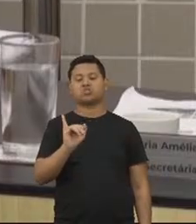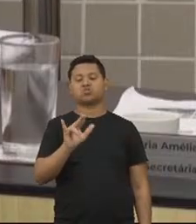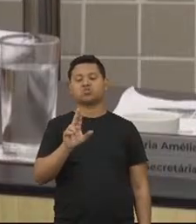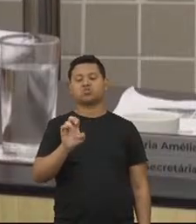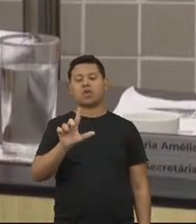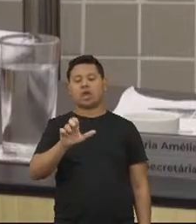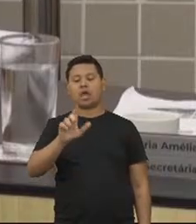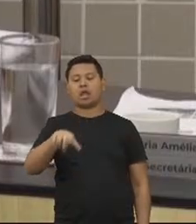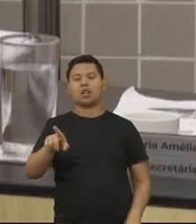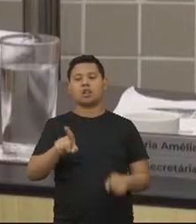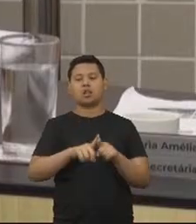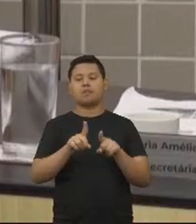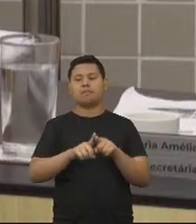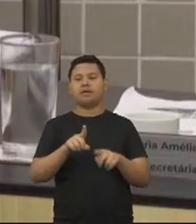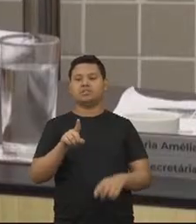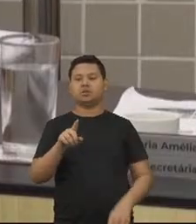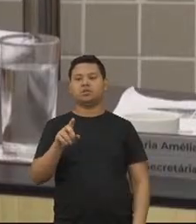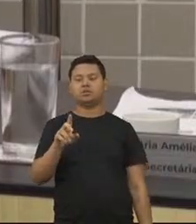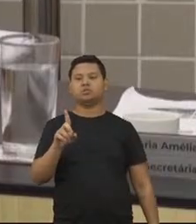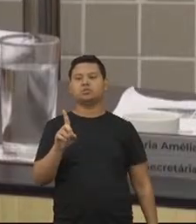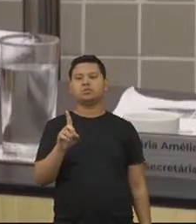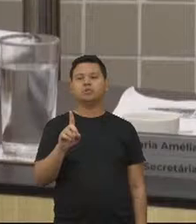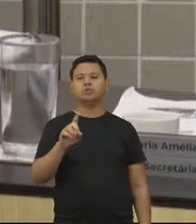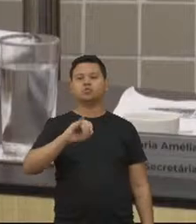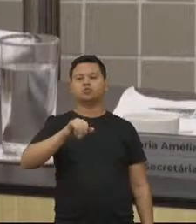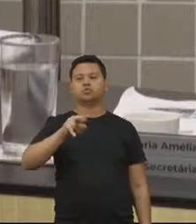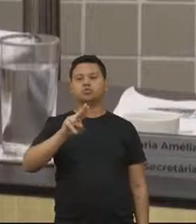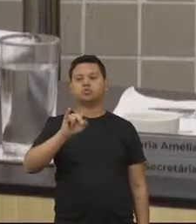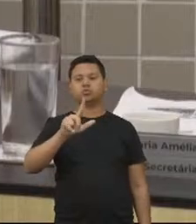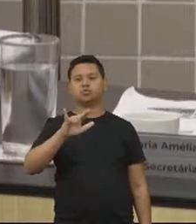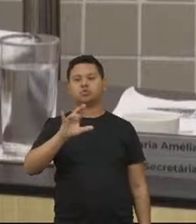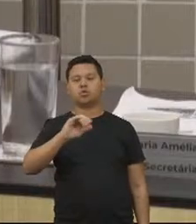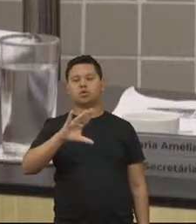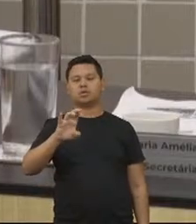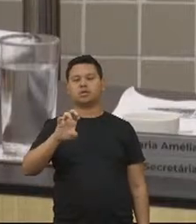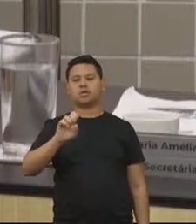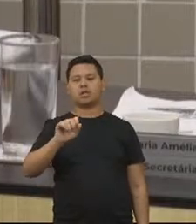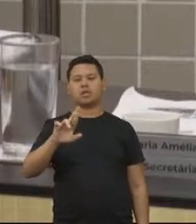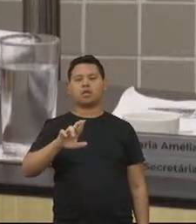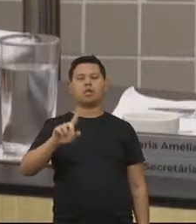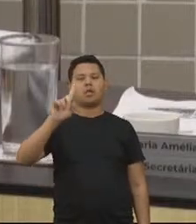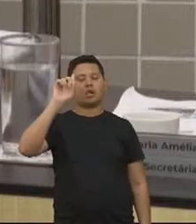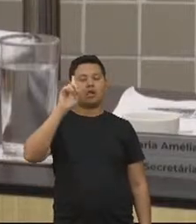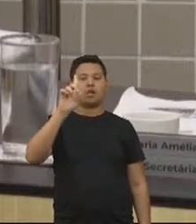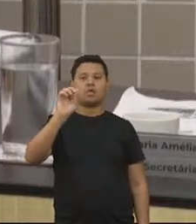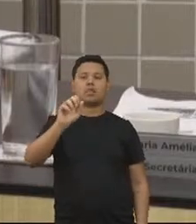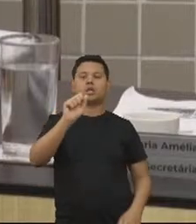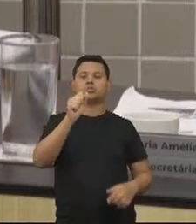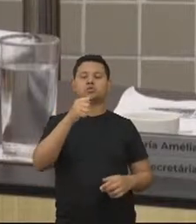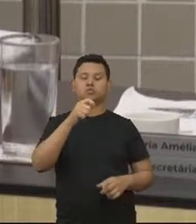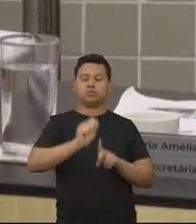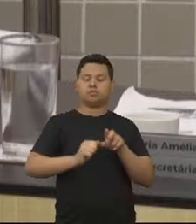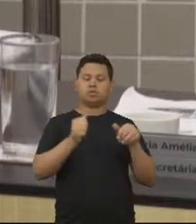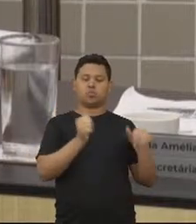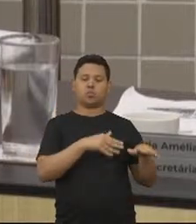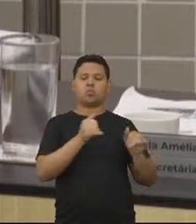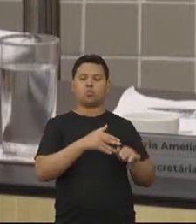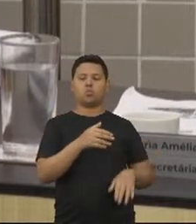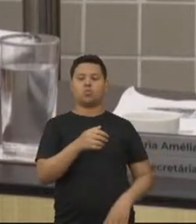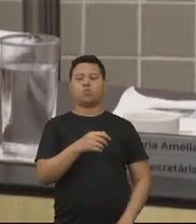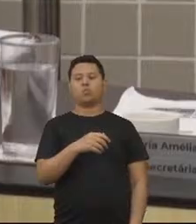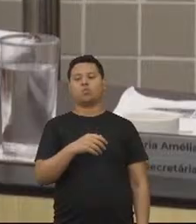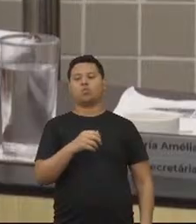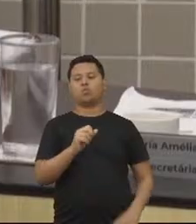do Major PM Júlio César Domingues. Sala das Sessões, 10 de setembro de 2025, autoria Joeques